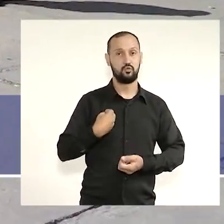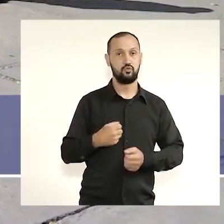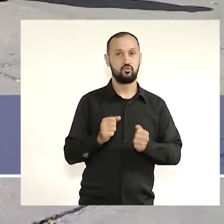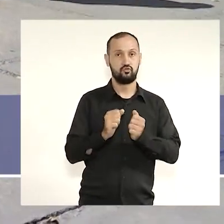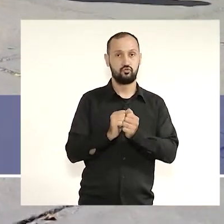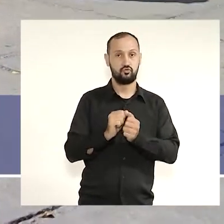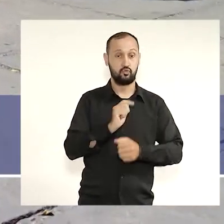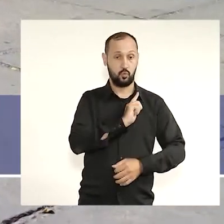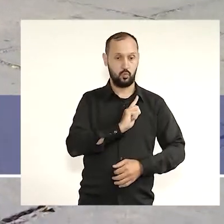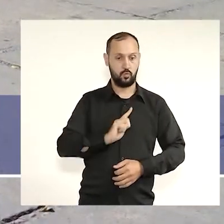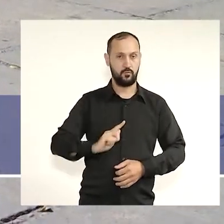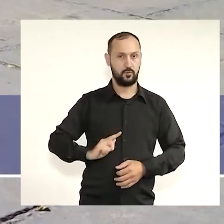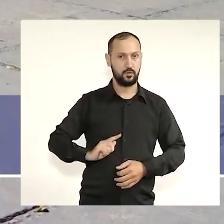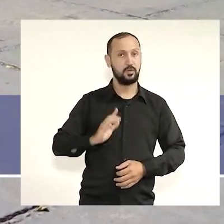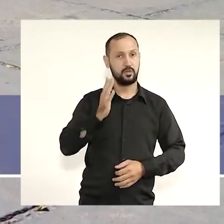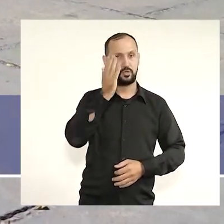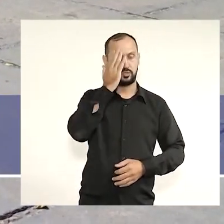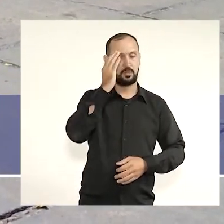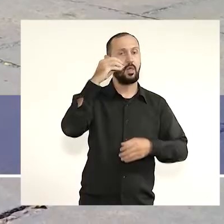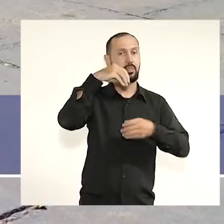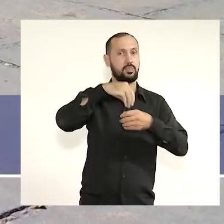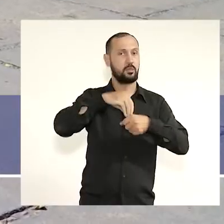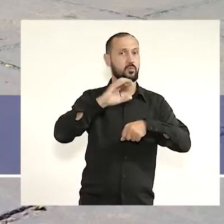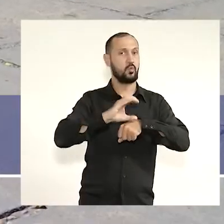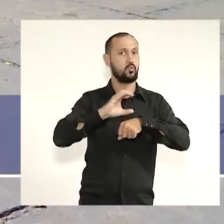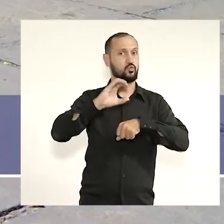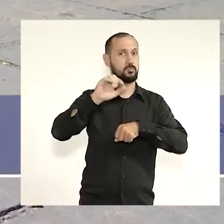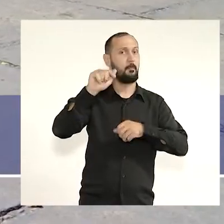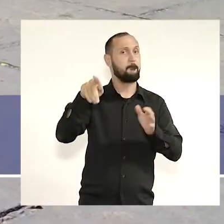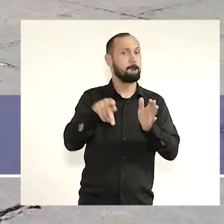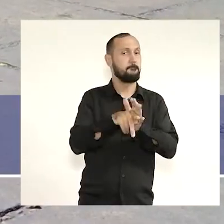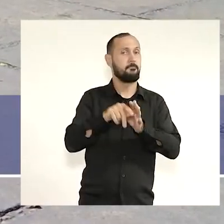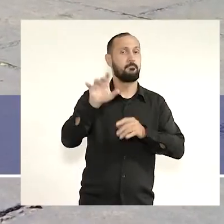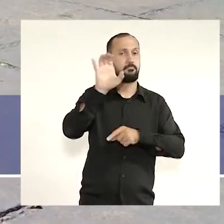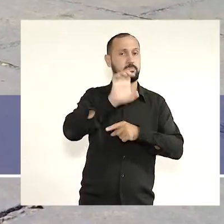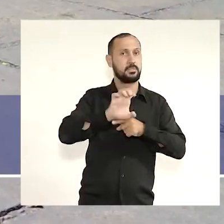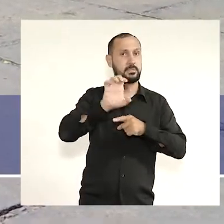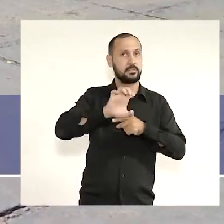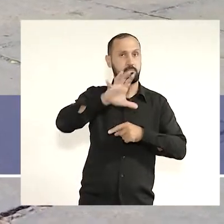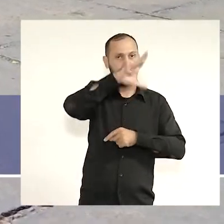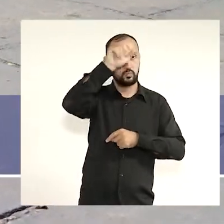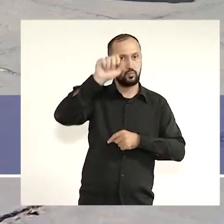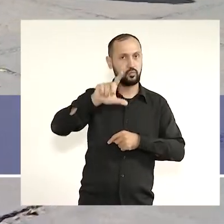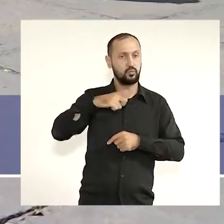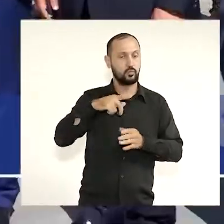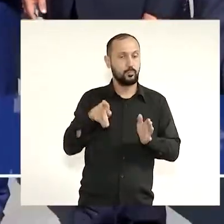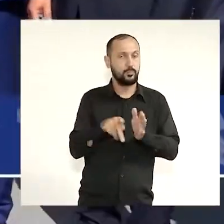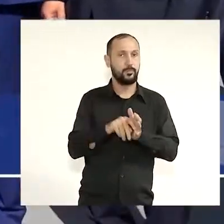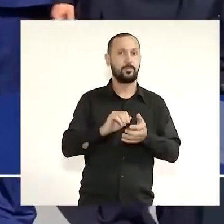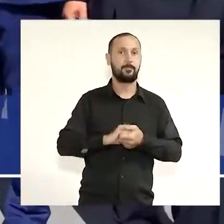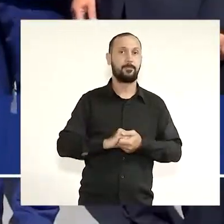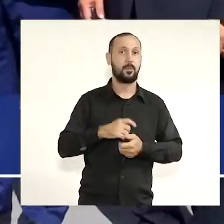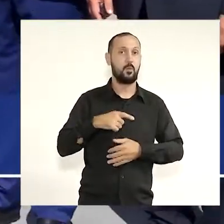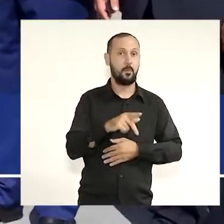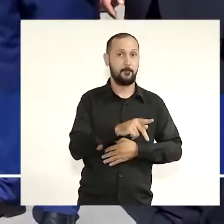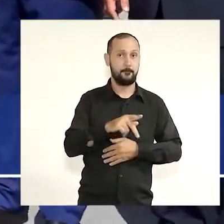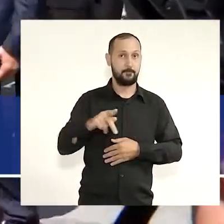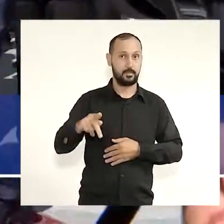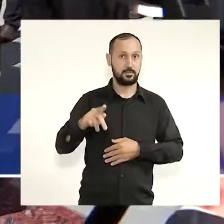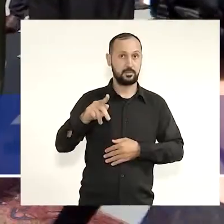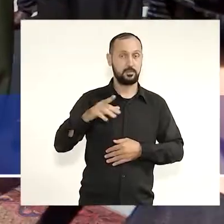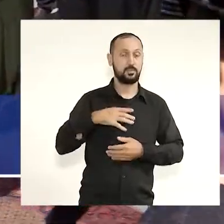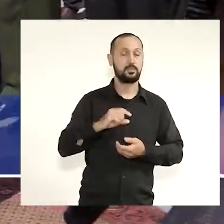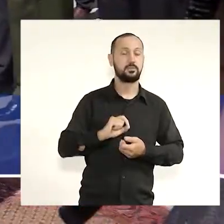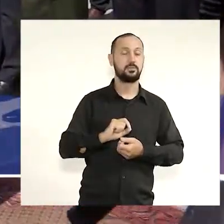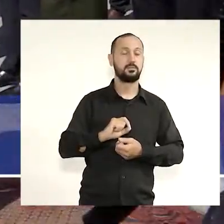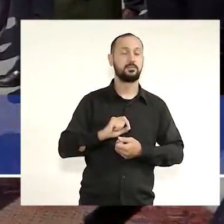A presença do governador é uma previsão da Constituição do Estado e também do Regimento da Casa de Leis. O presidente da Lemes,